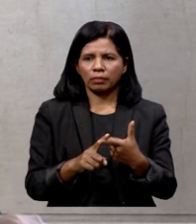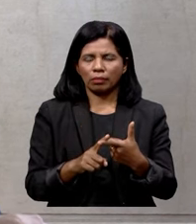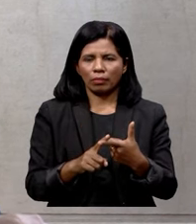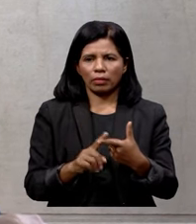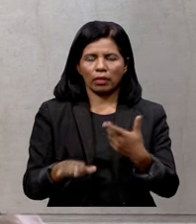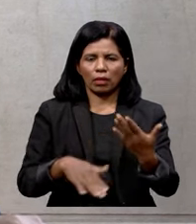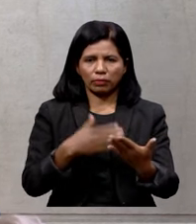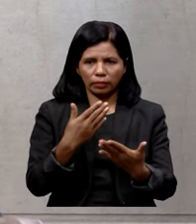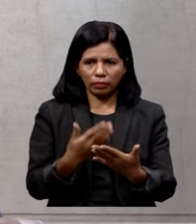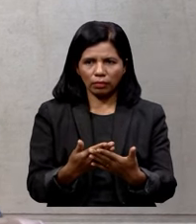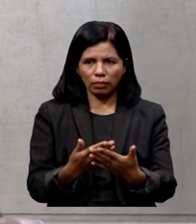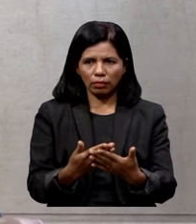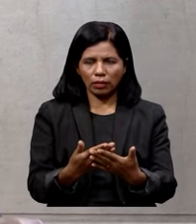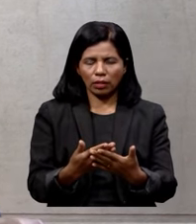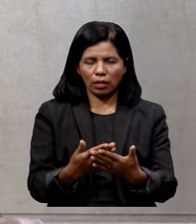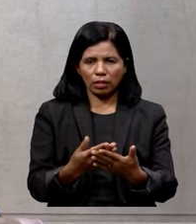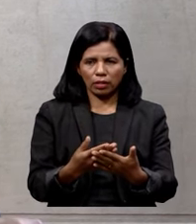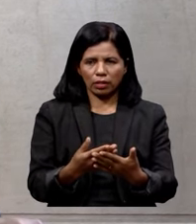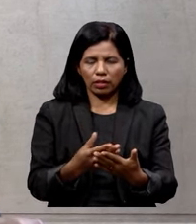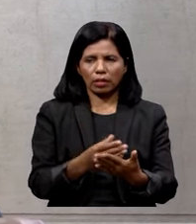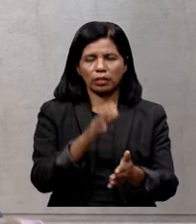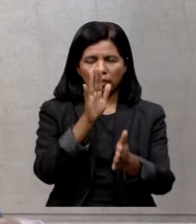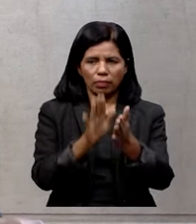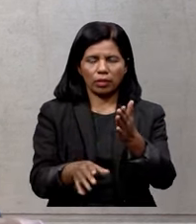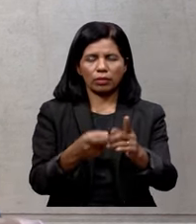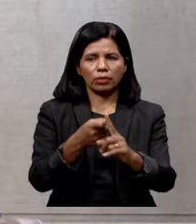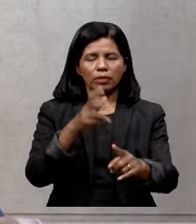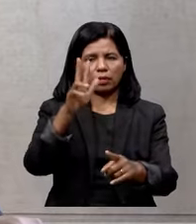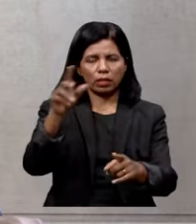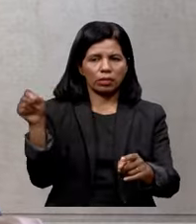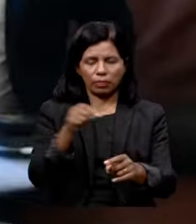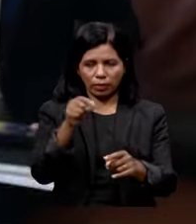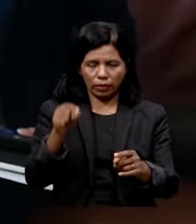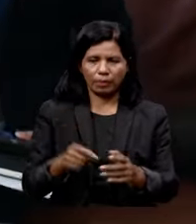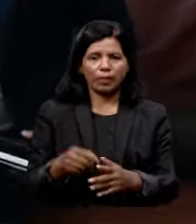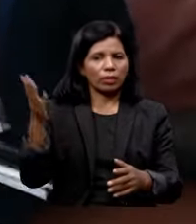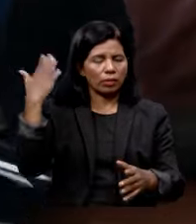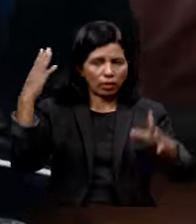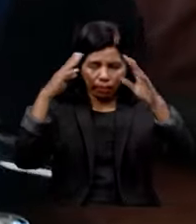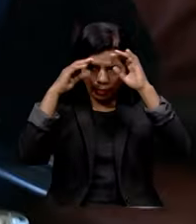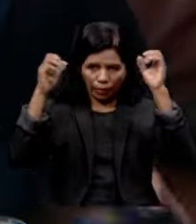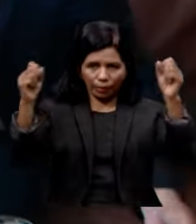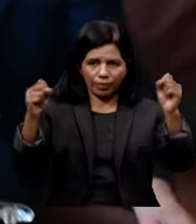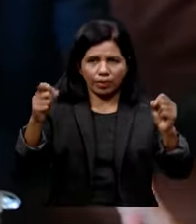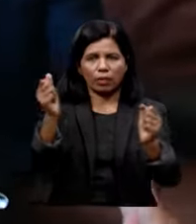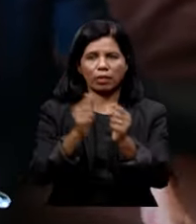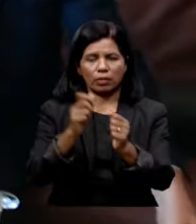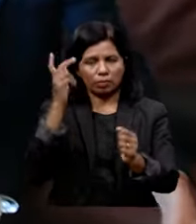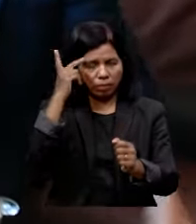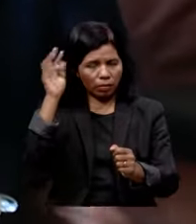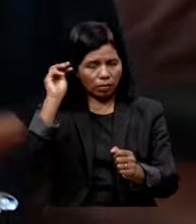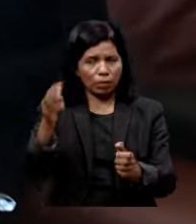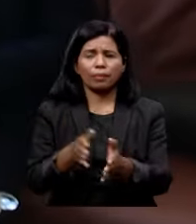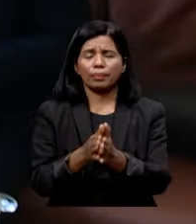né? Agora era menos os 3%. Antes, né, presidente da República, no primeiro-ministro Mos